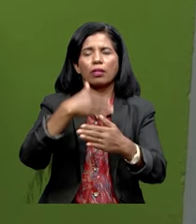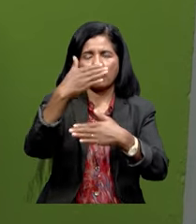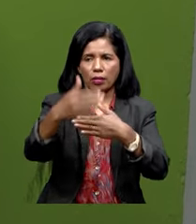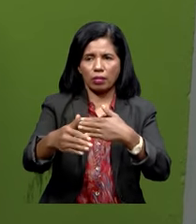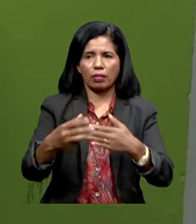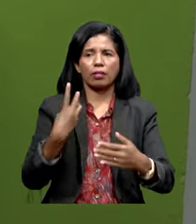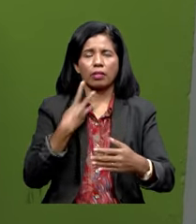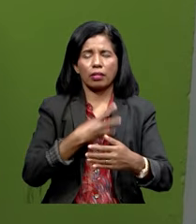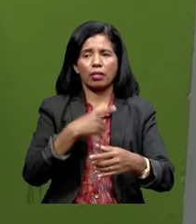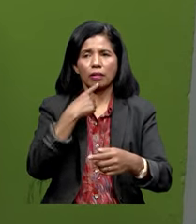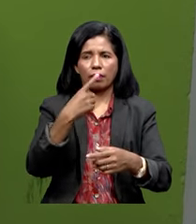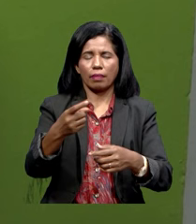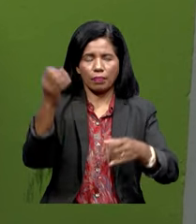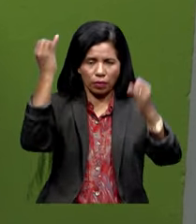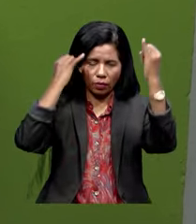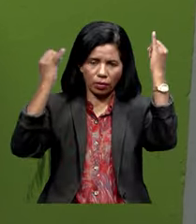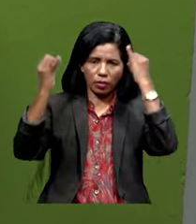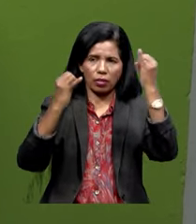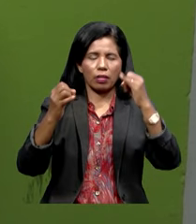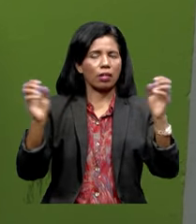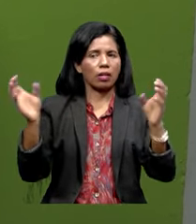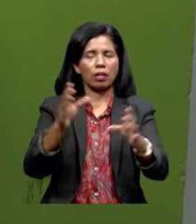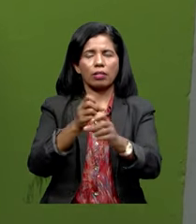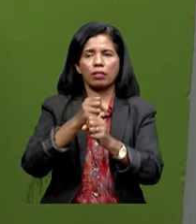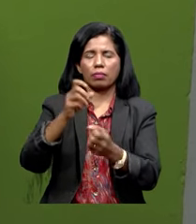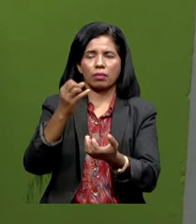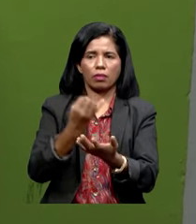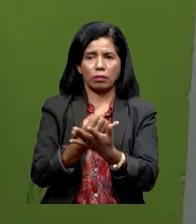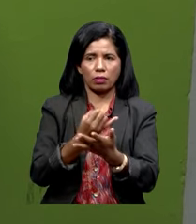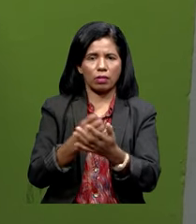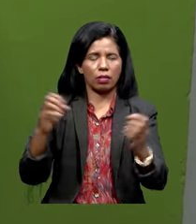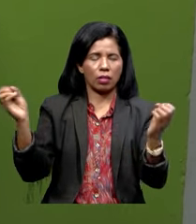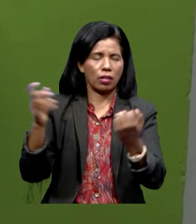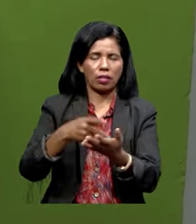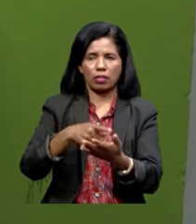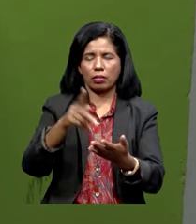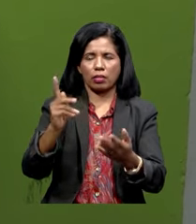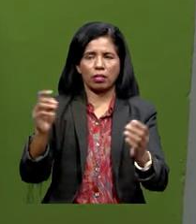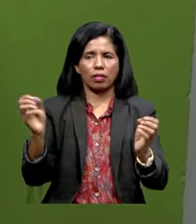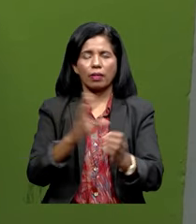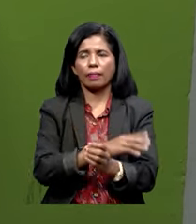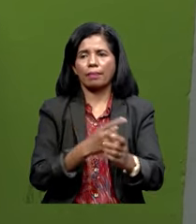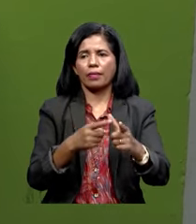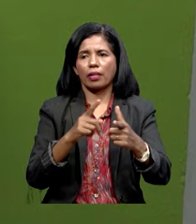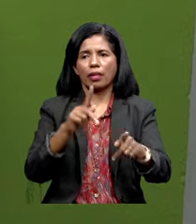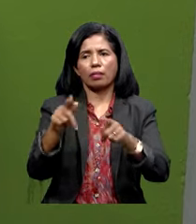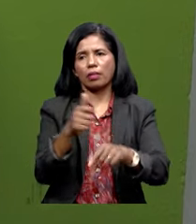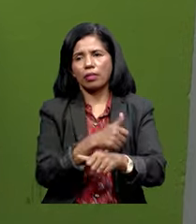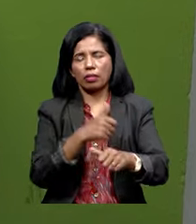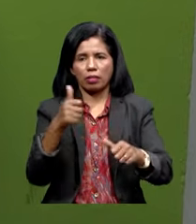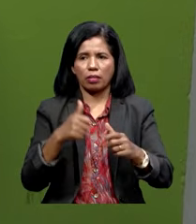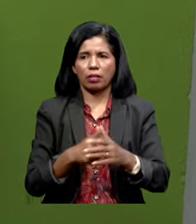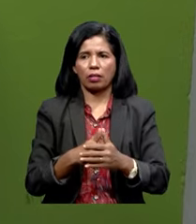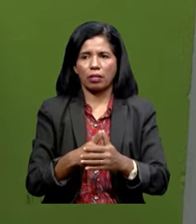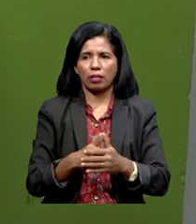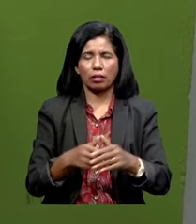de han. Información de la simo salari, la hija salari, ne tal vez será